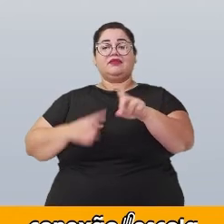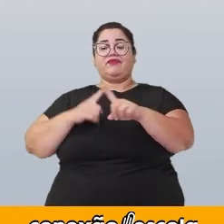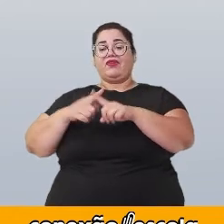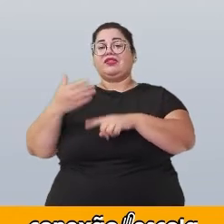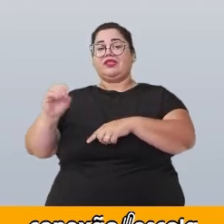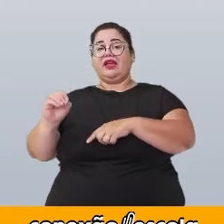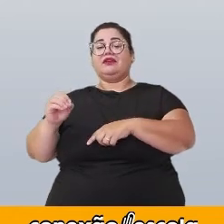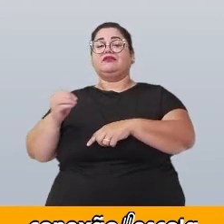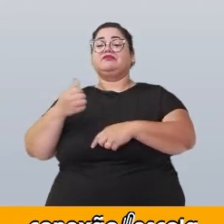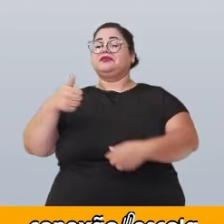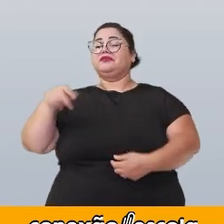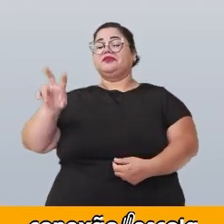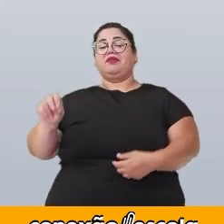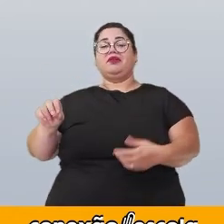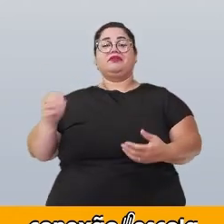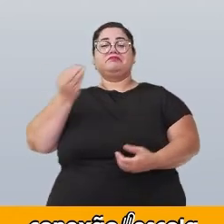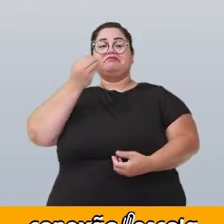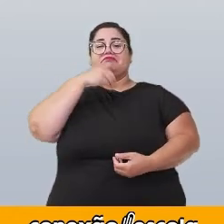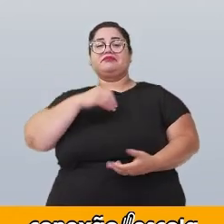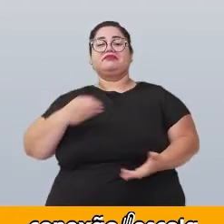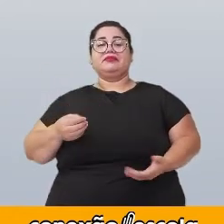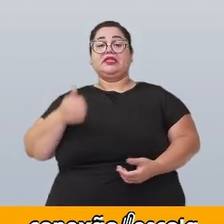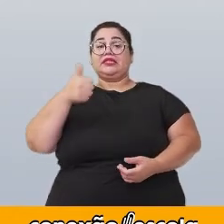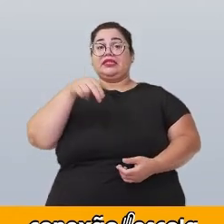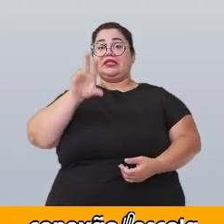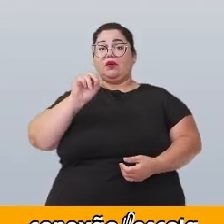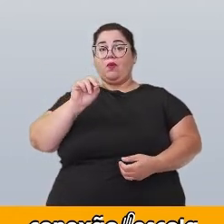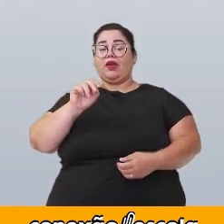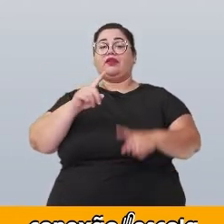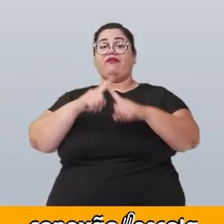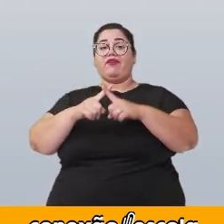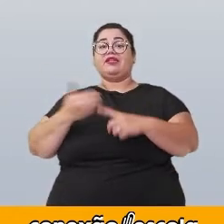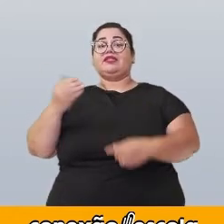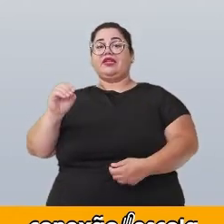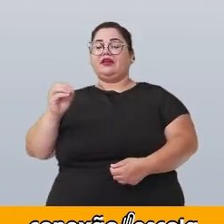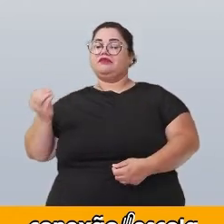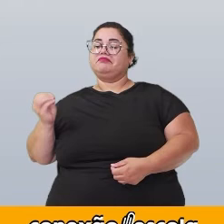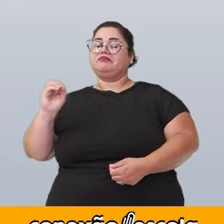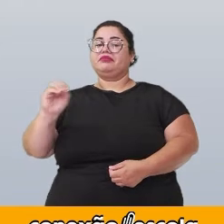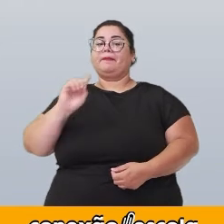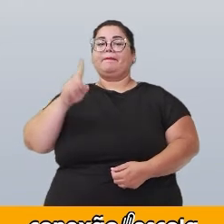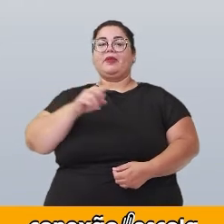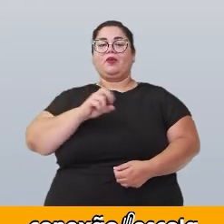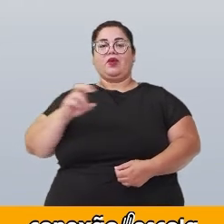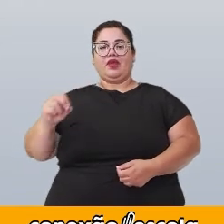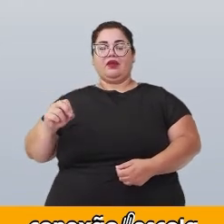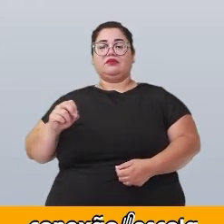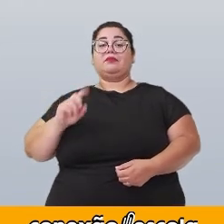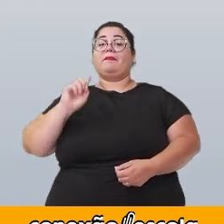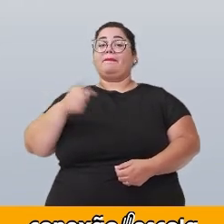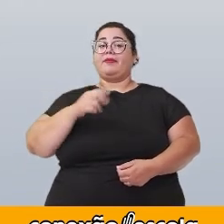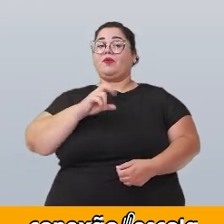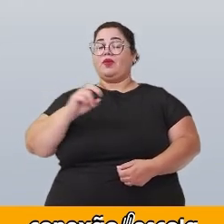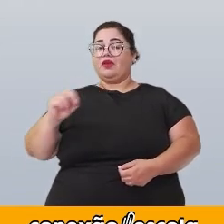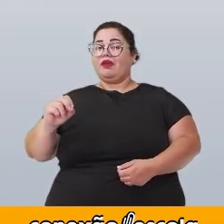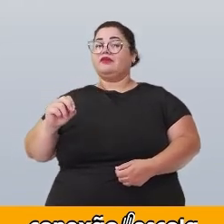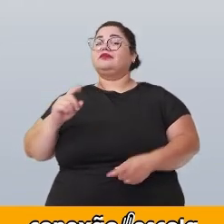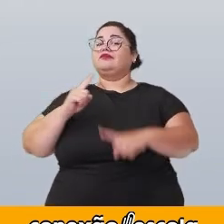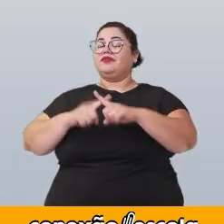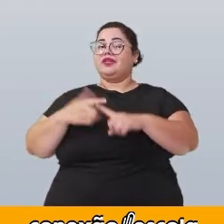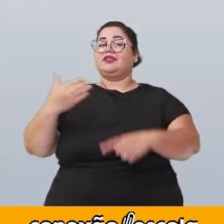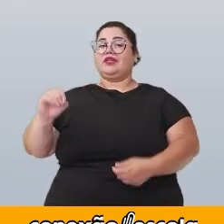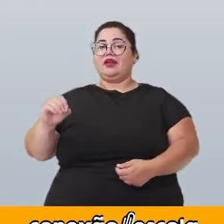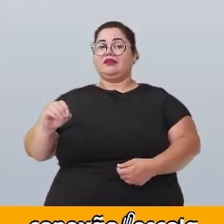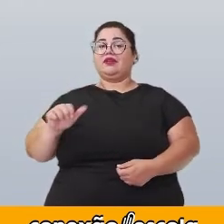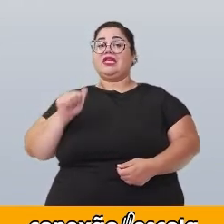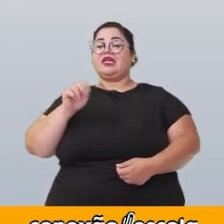vezes 10, 150. 150 vezes 10, 1.500. 1.500 vezes